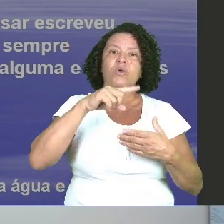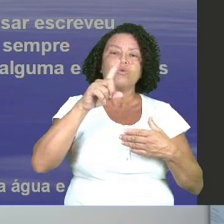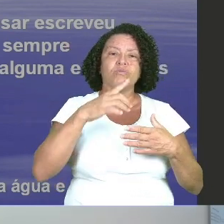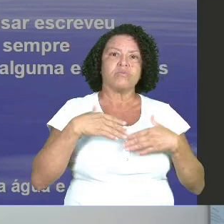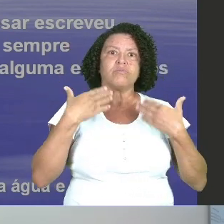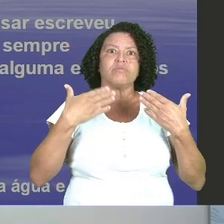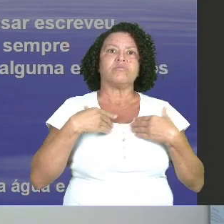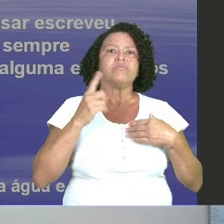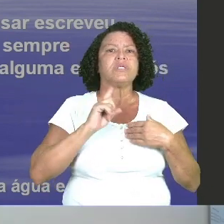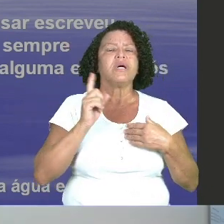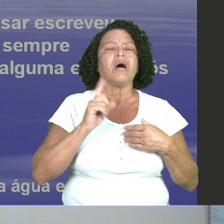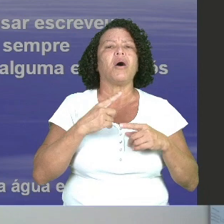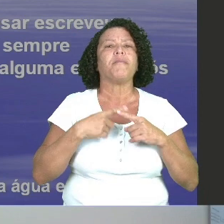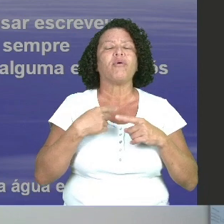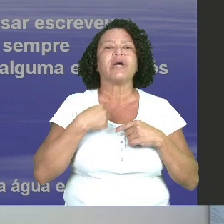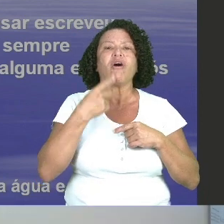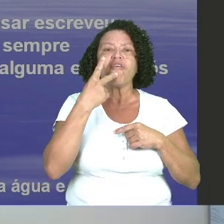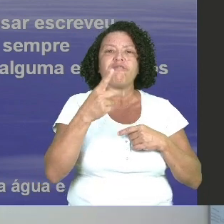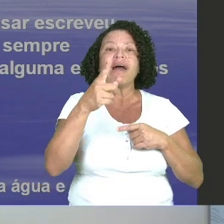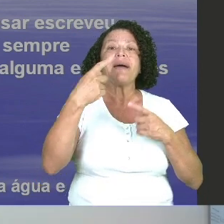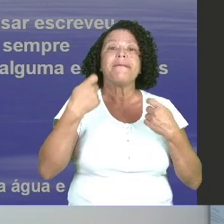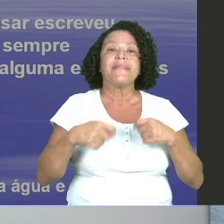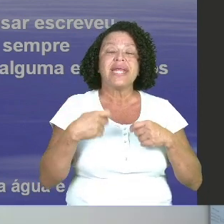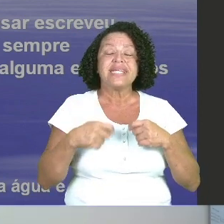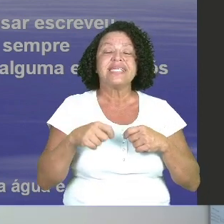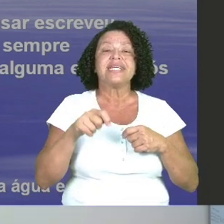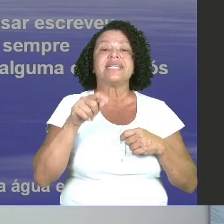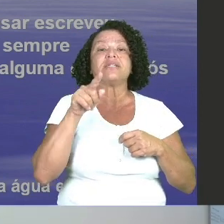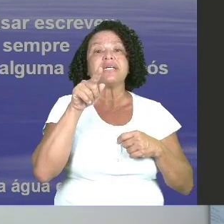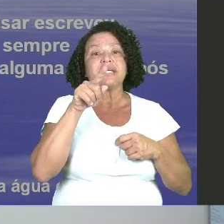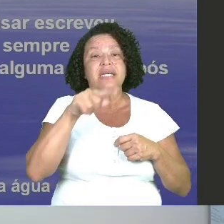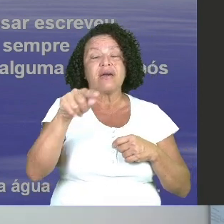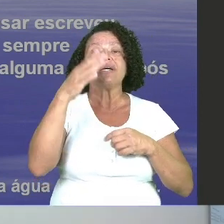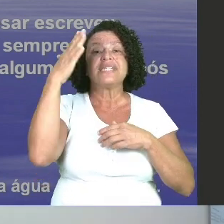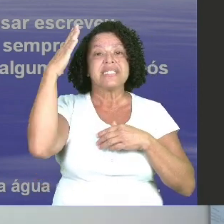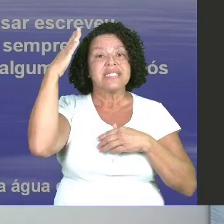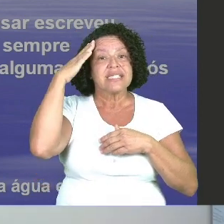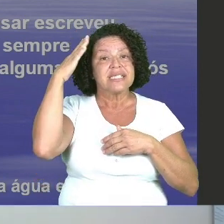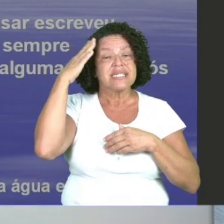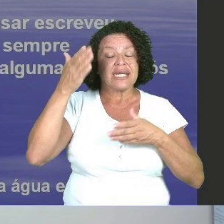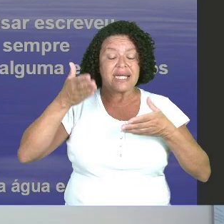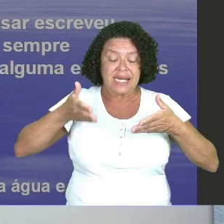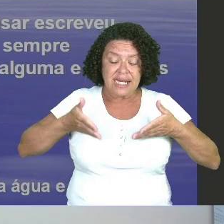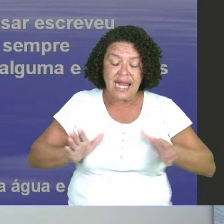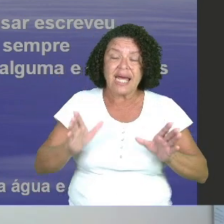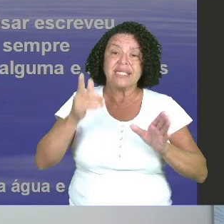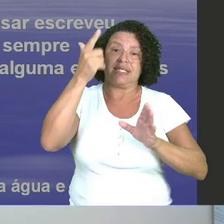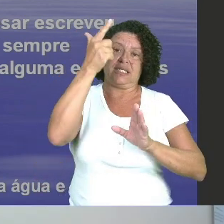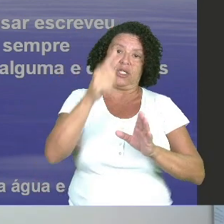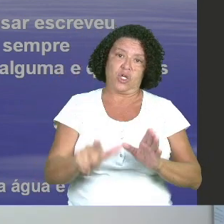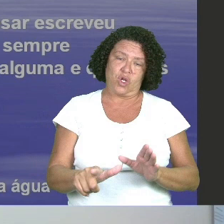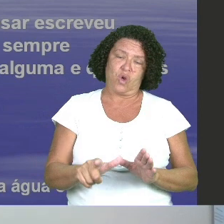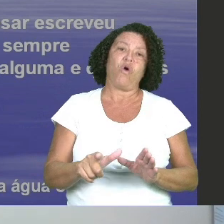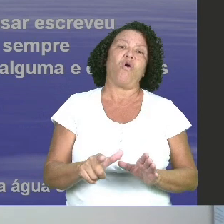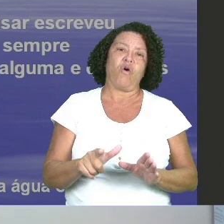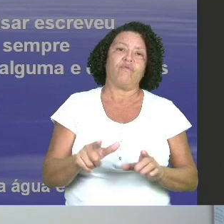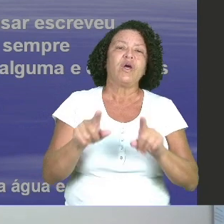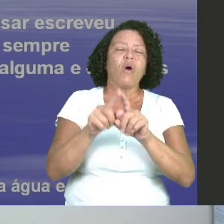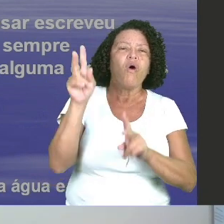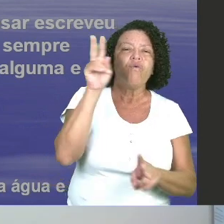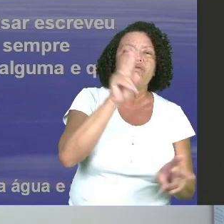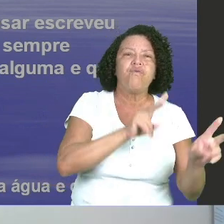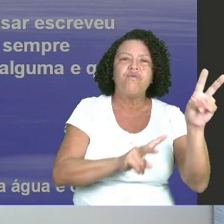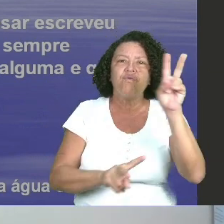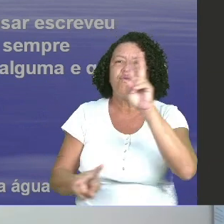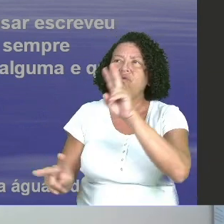nada disso que te digo. É preciso que vós nasçais de novo. O vento sopra onde